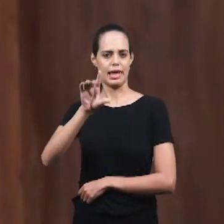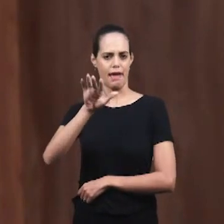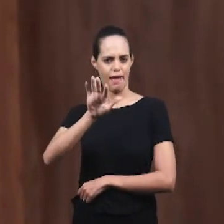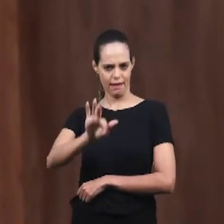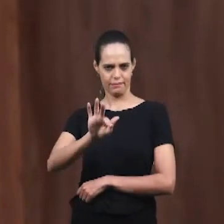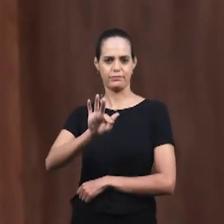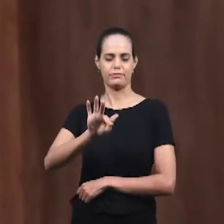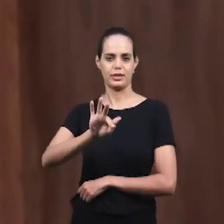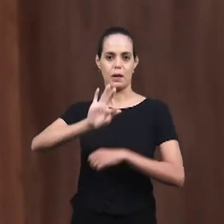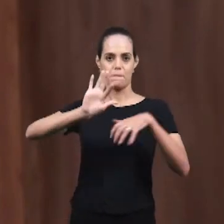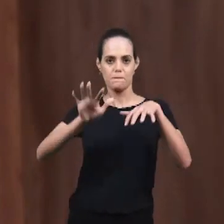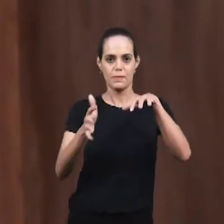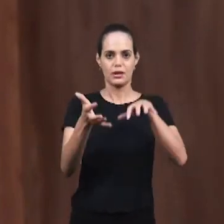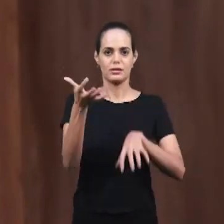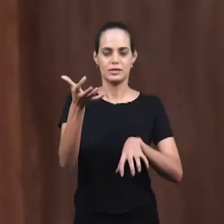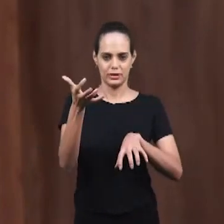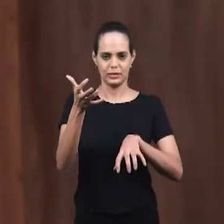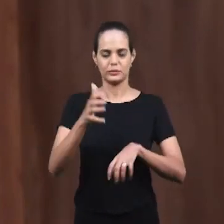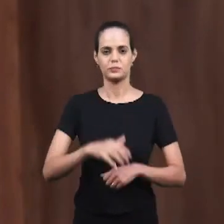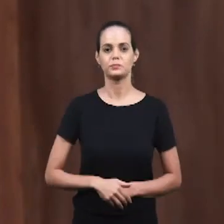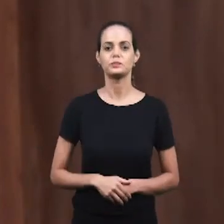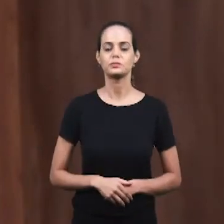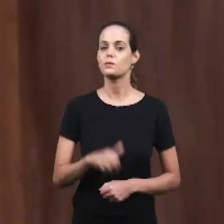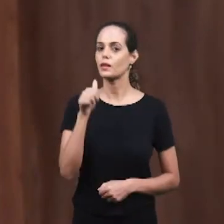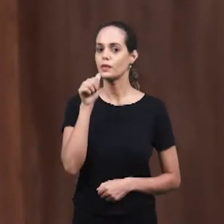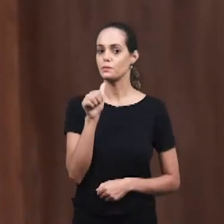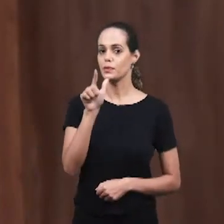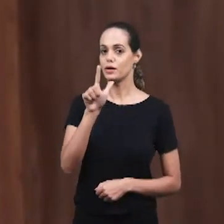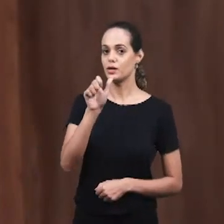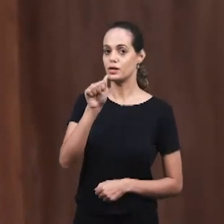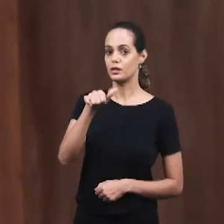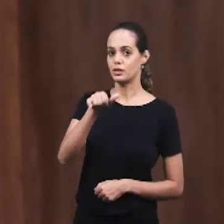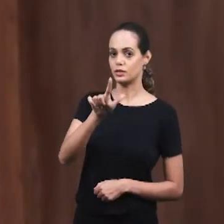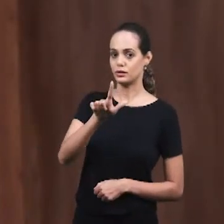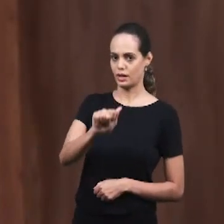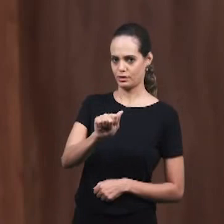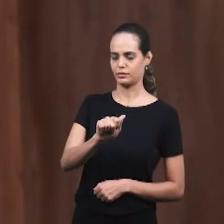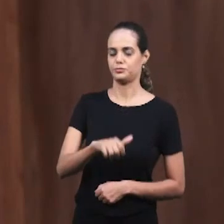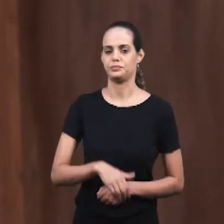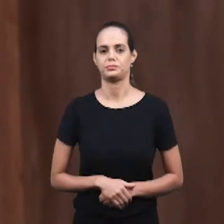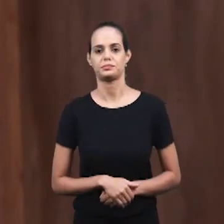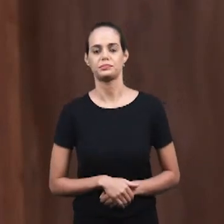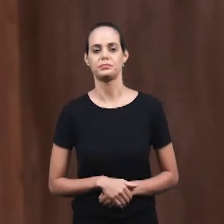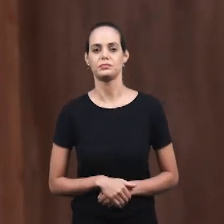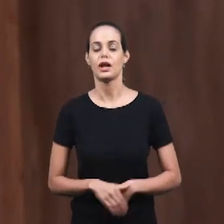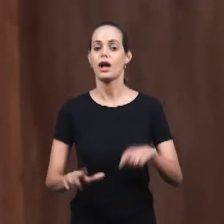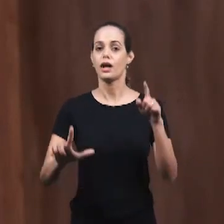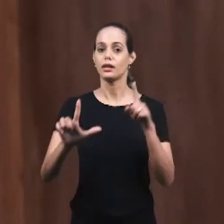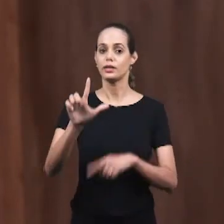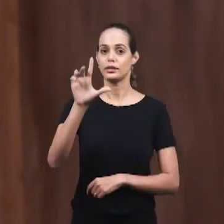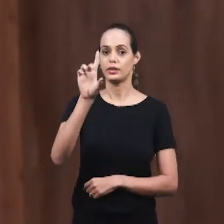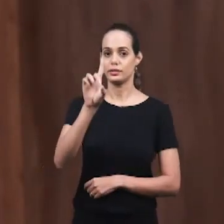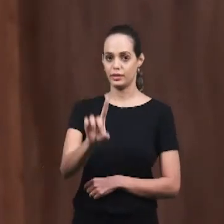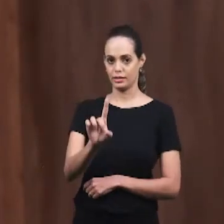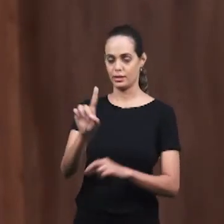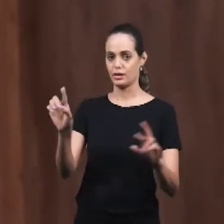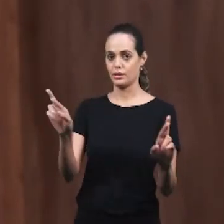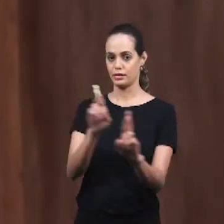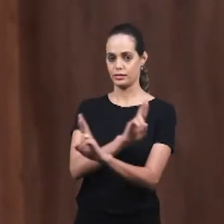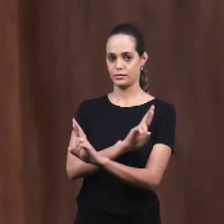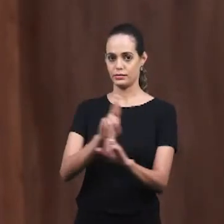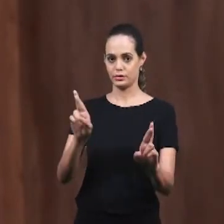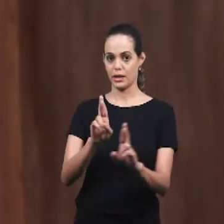Laila, do grupo de jovens da Igreja de Brasília 1, ela estará respondendo também agora a letra D, ou